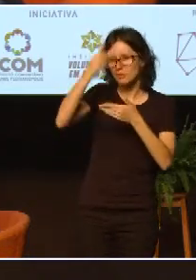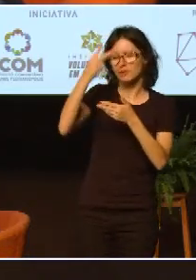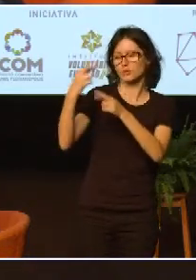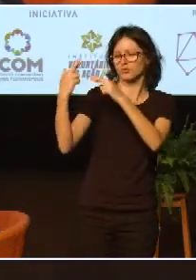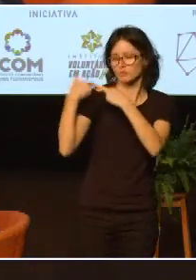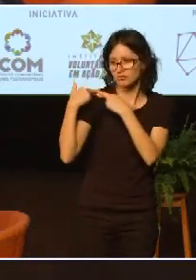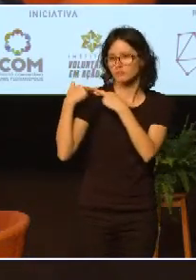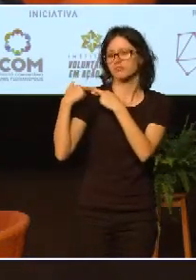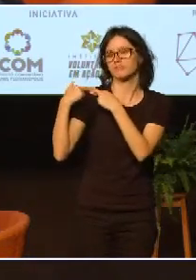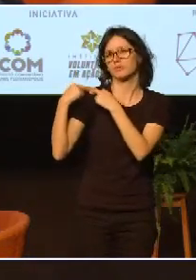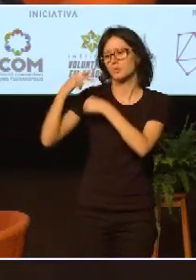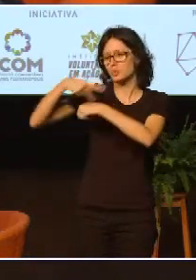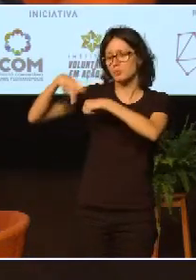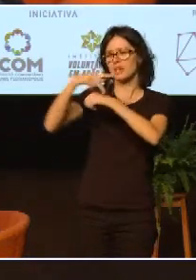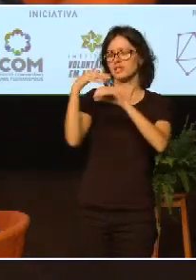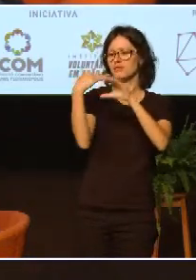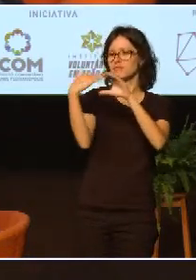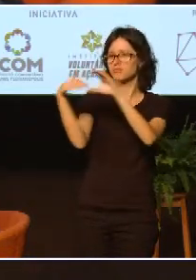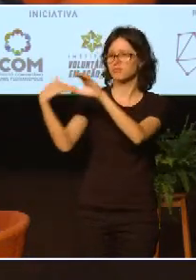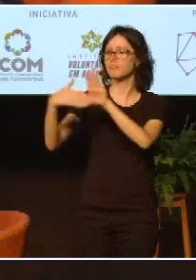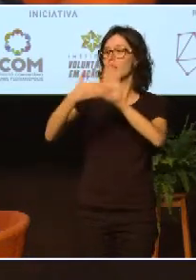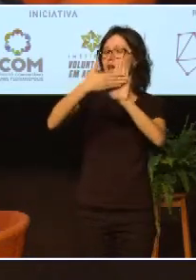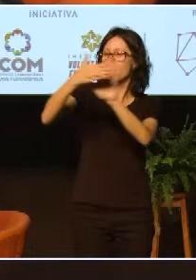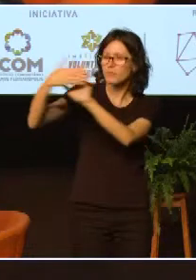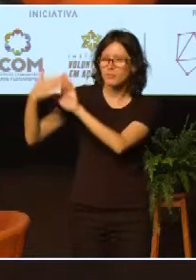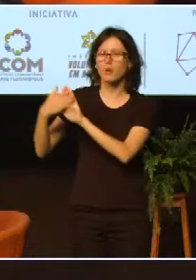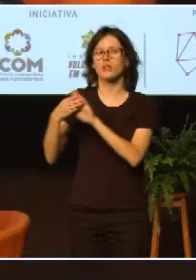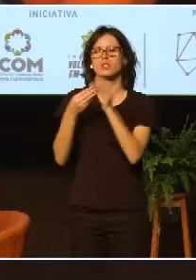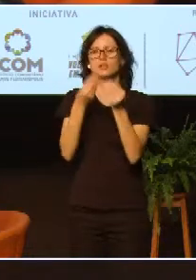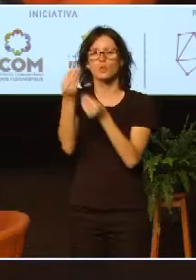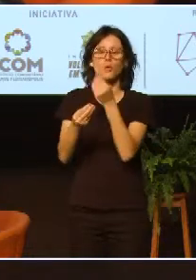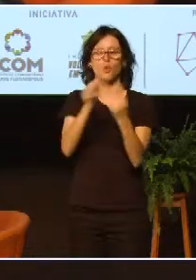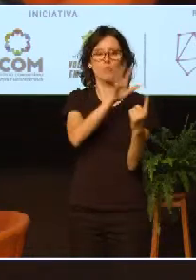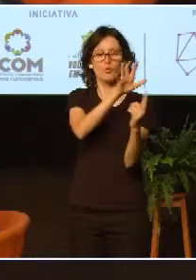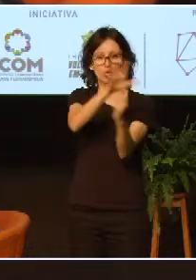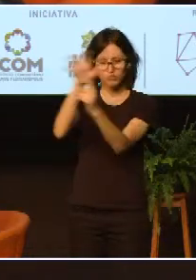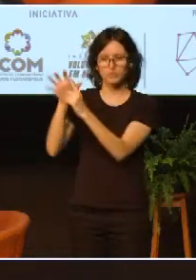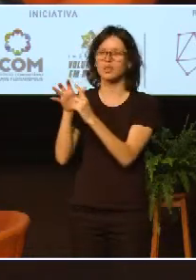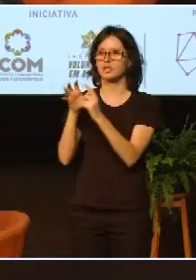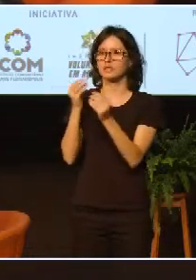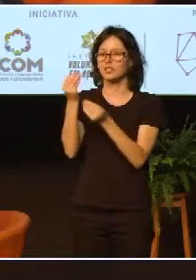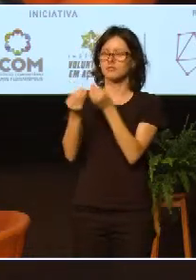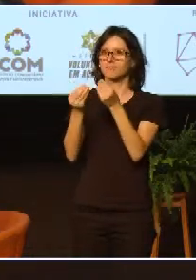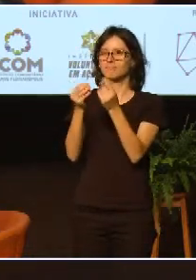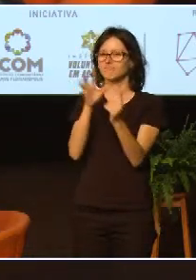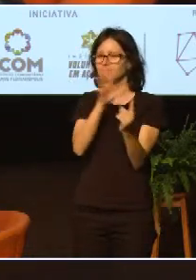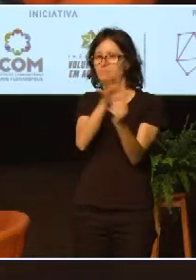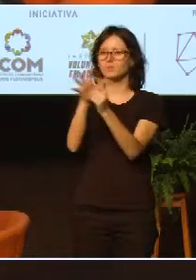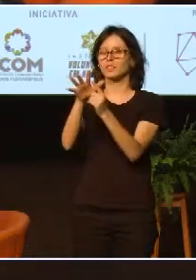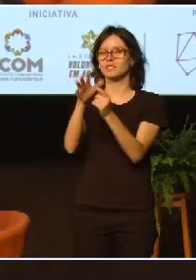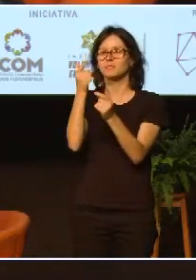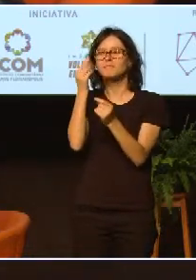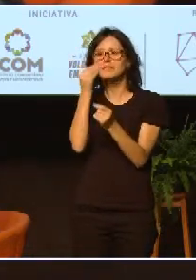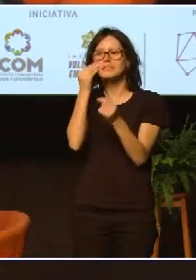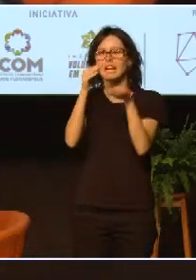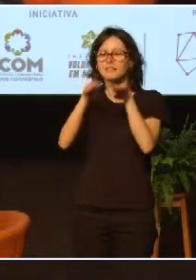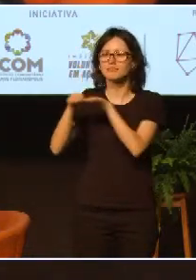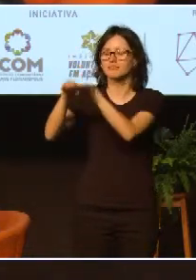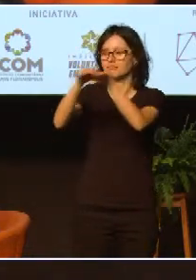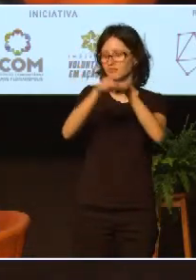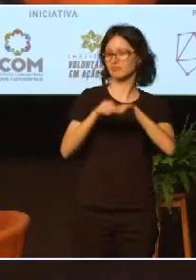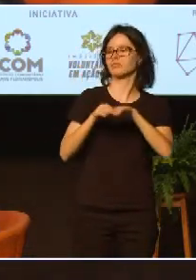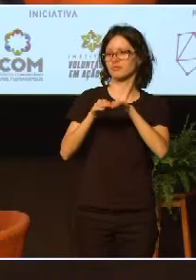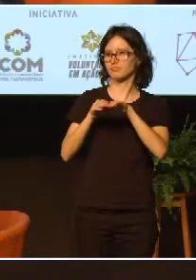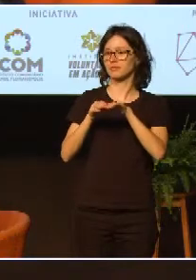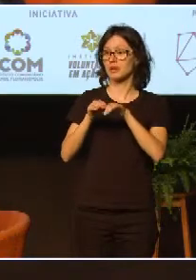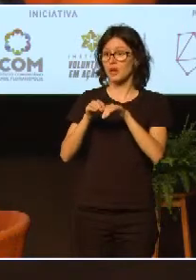mandando propostas para falar, para influenciar nessa questão racial, né, de promoção da igualdade racial, e o Brasil